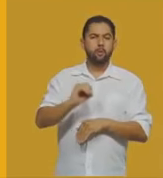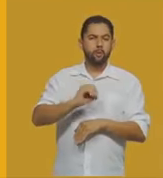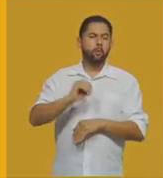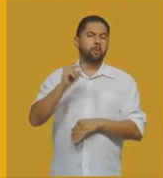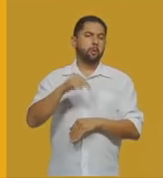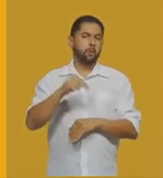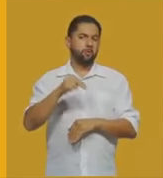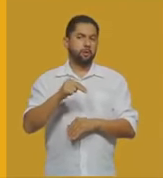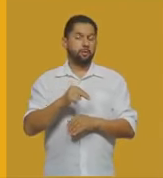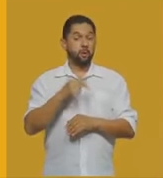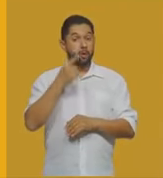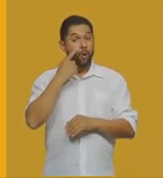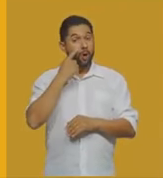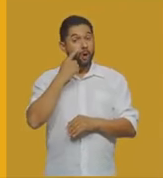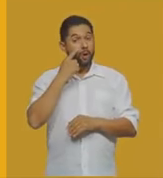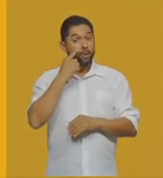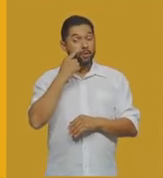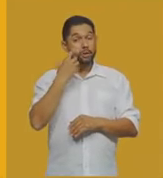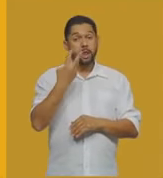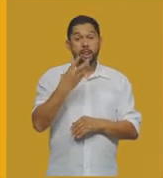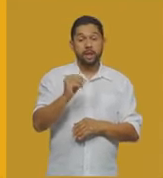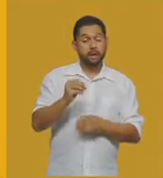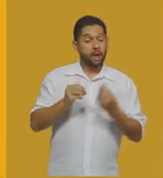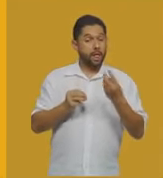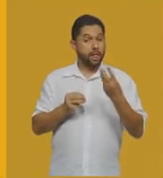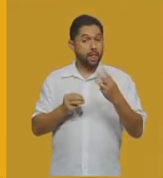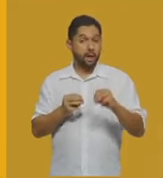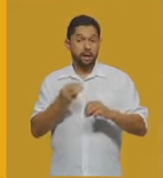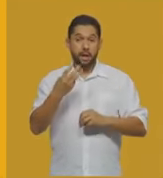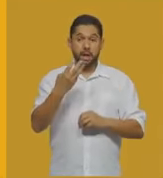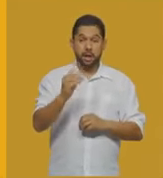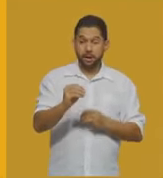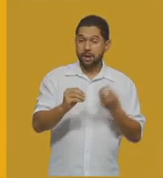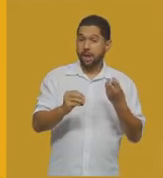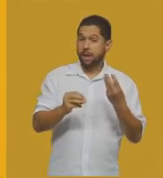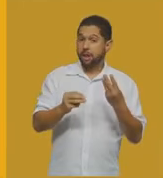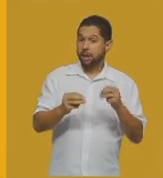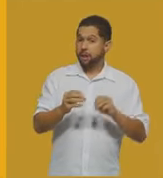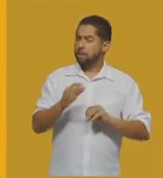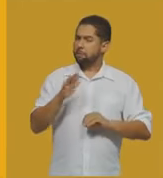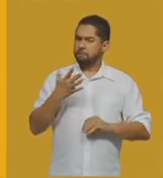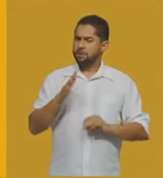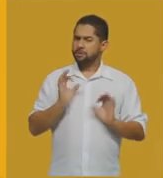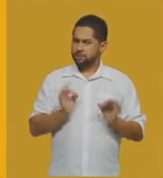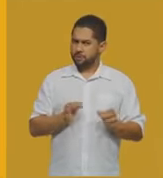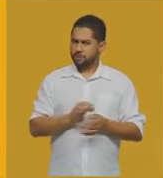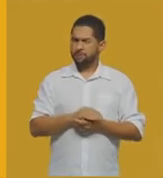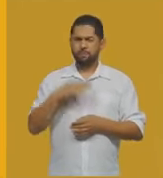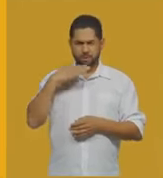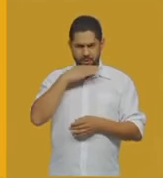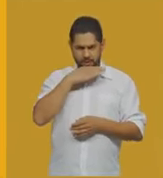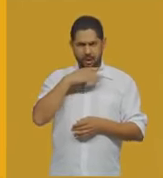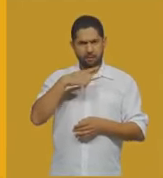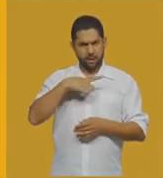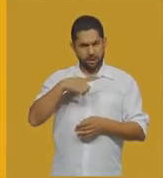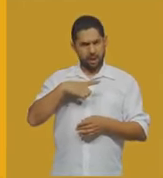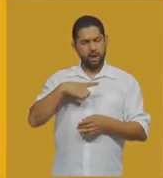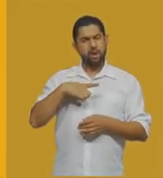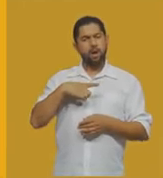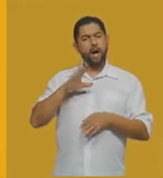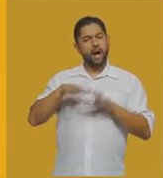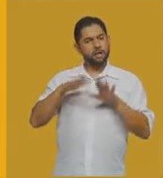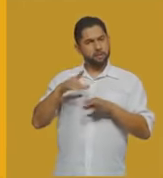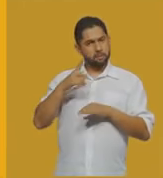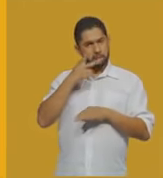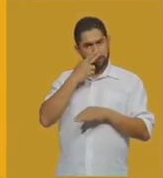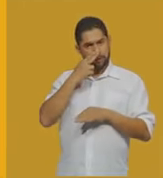estou pegando datas de 30 em 30 dias aproximadamente. Então, observem que o movimento, ora, está indo num sentido,